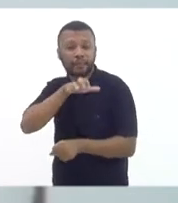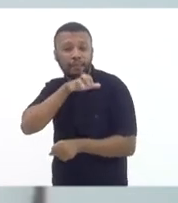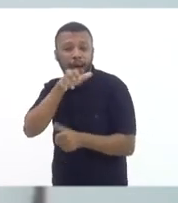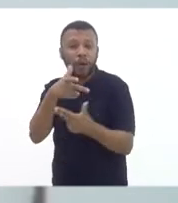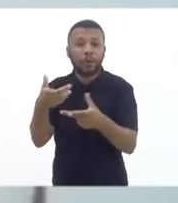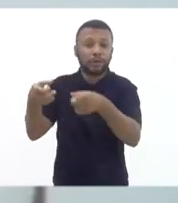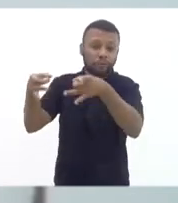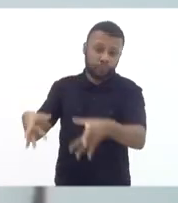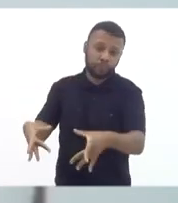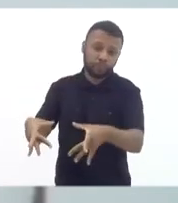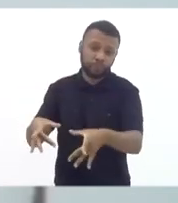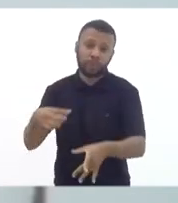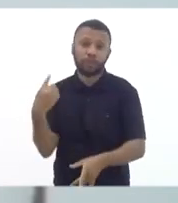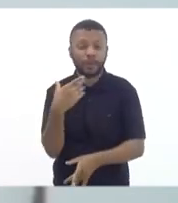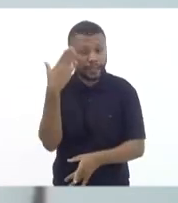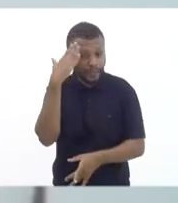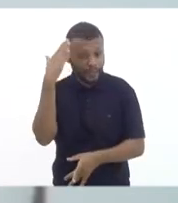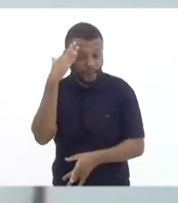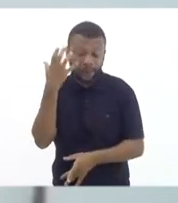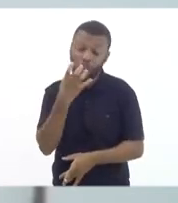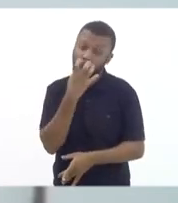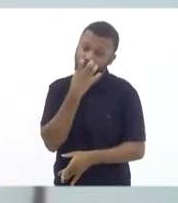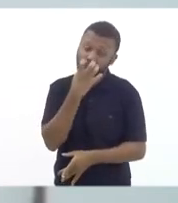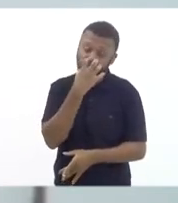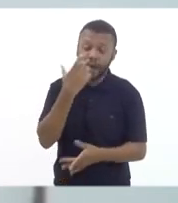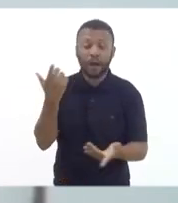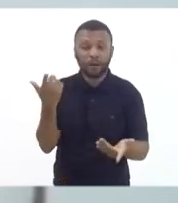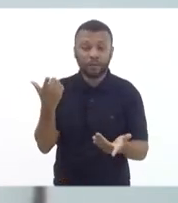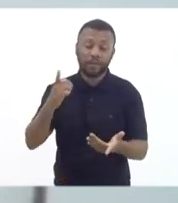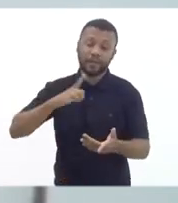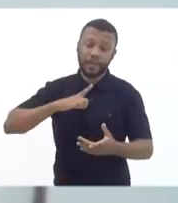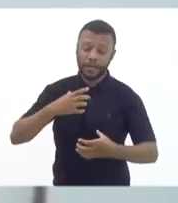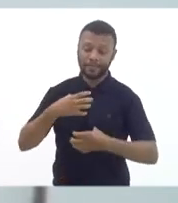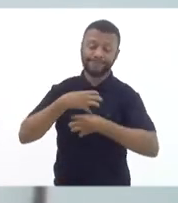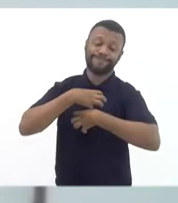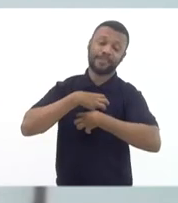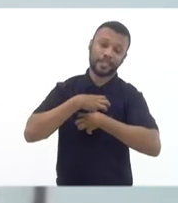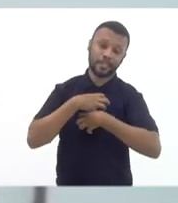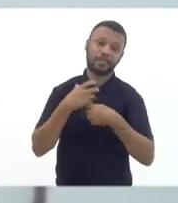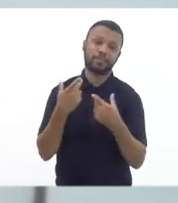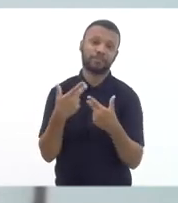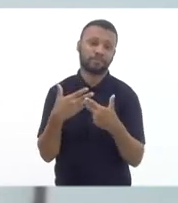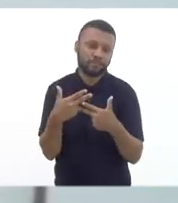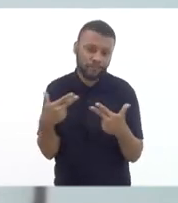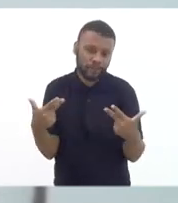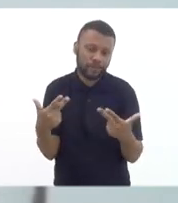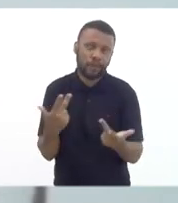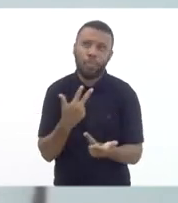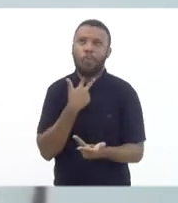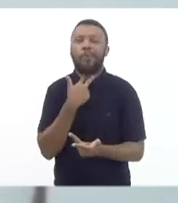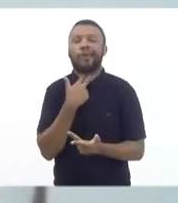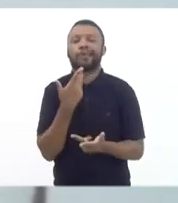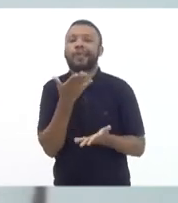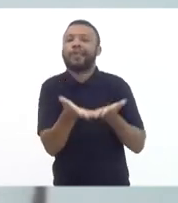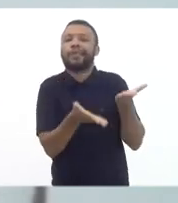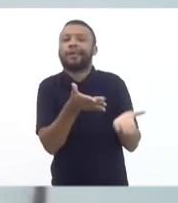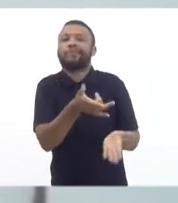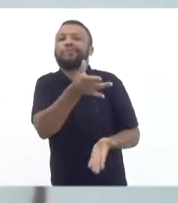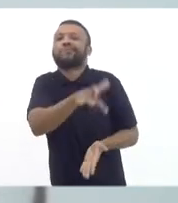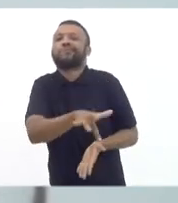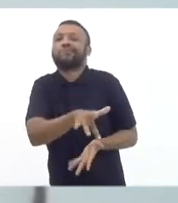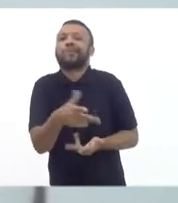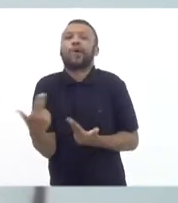também é racional, tem sentimento e não pode ser tratado da forma que é tratado por